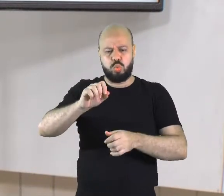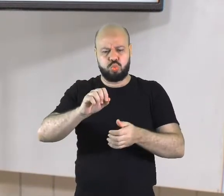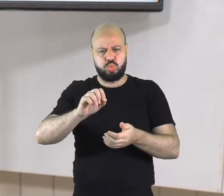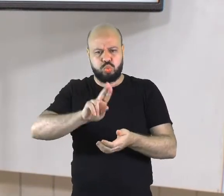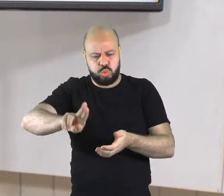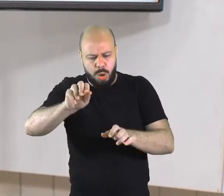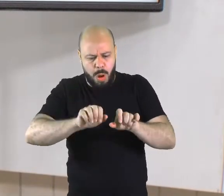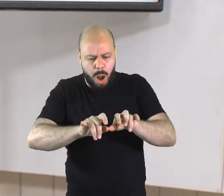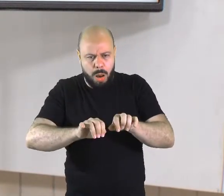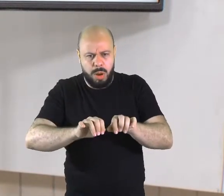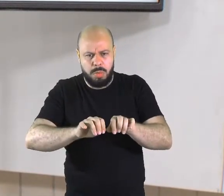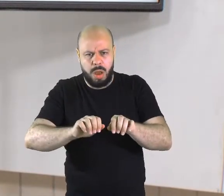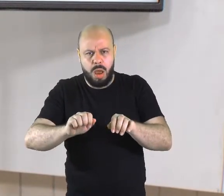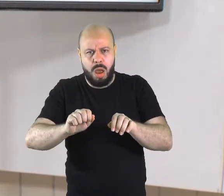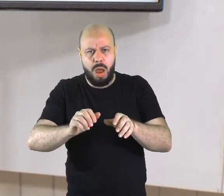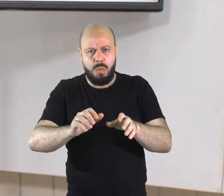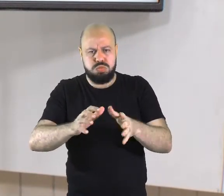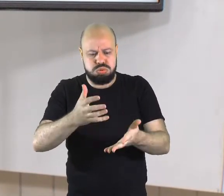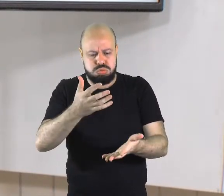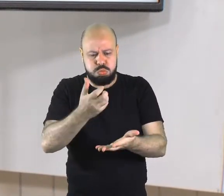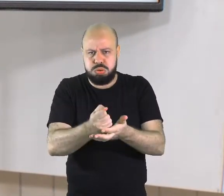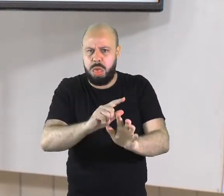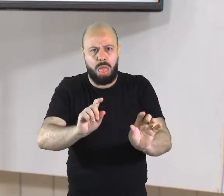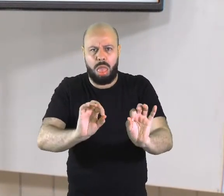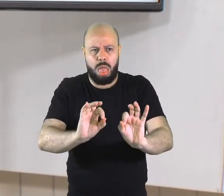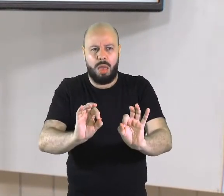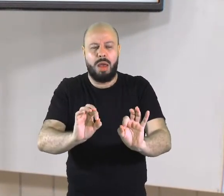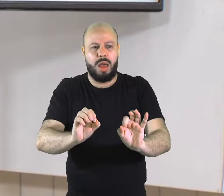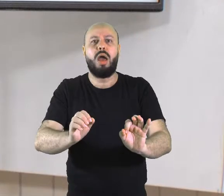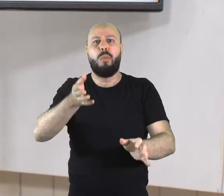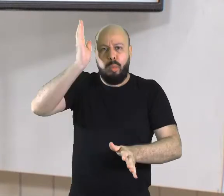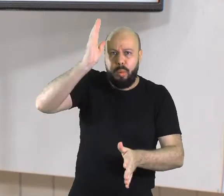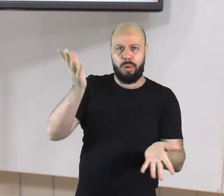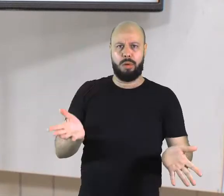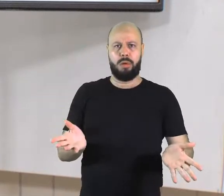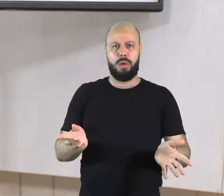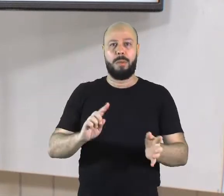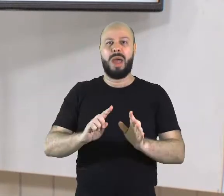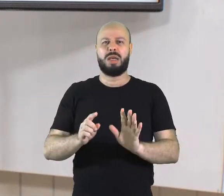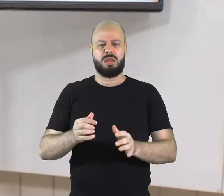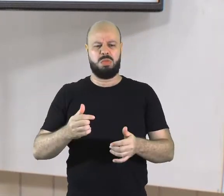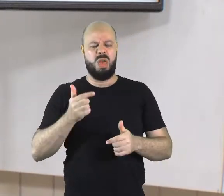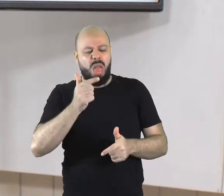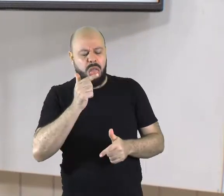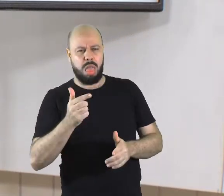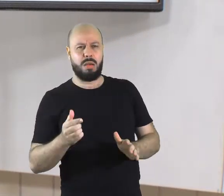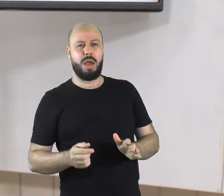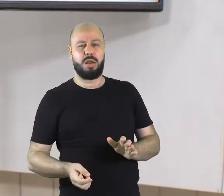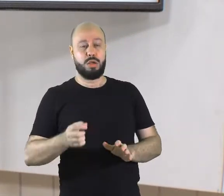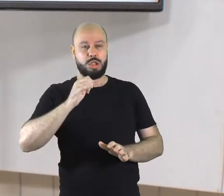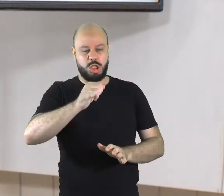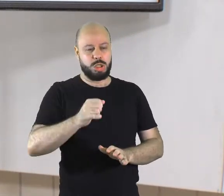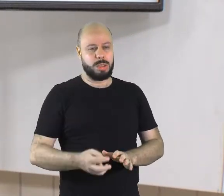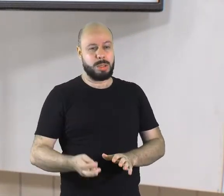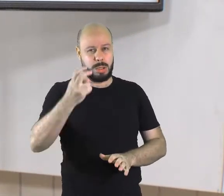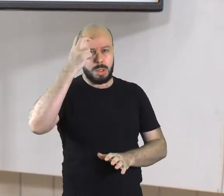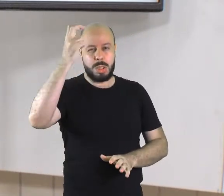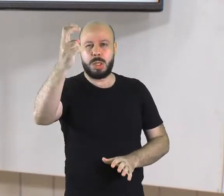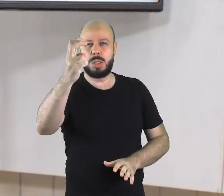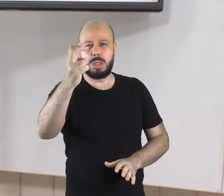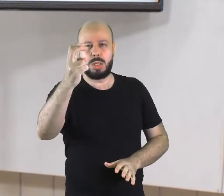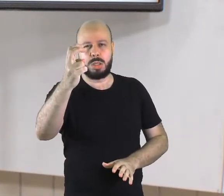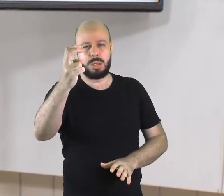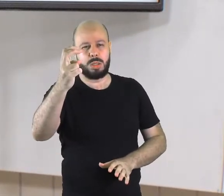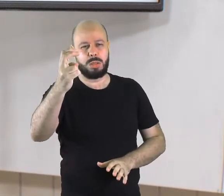dele e apagou tudo é burra, só que ele foi irônico e ele usou um termo inteligente.